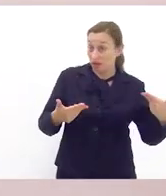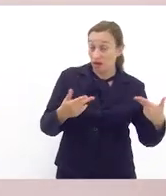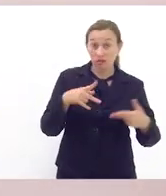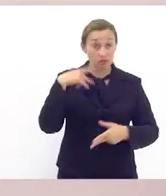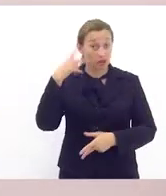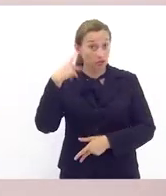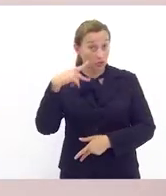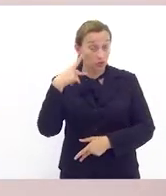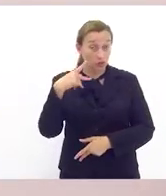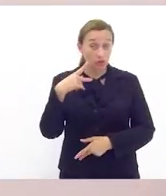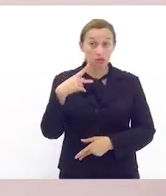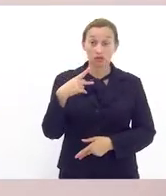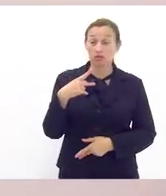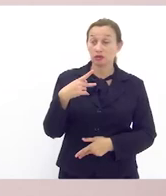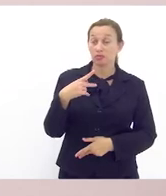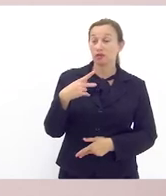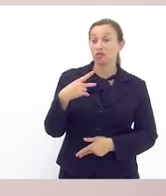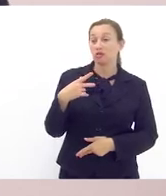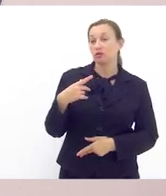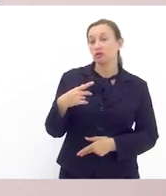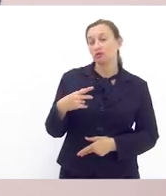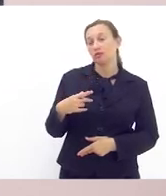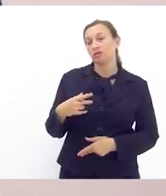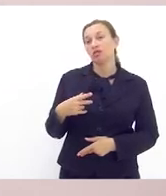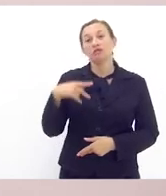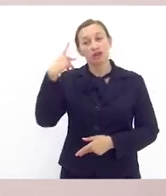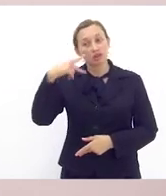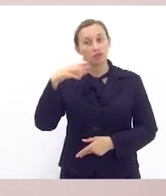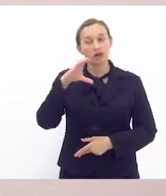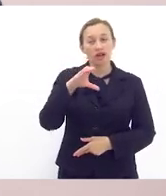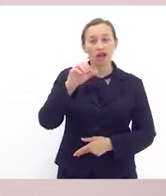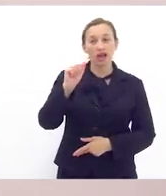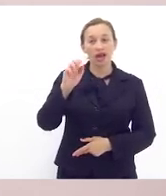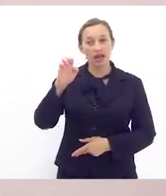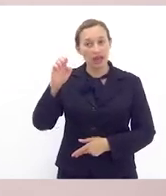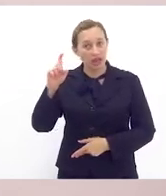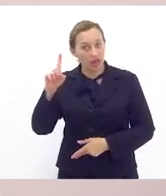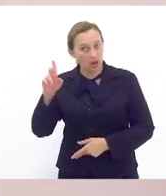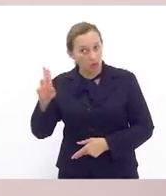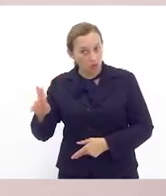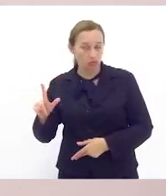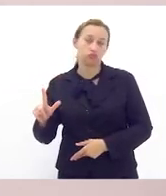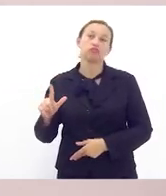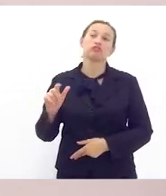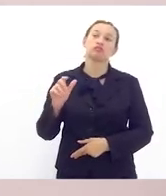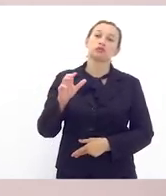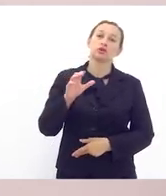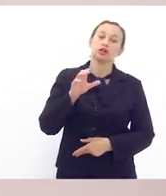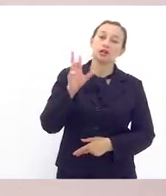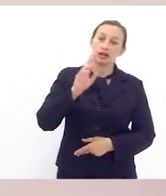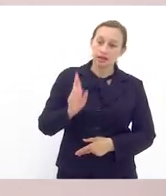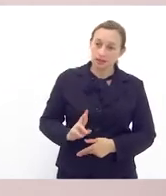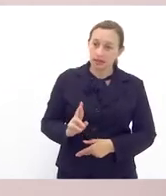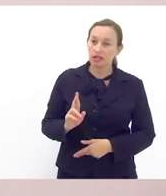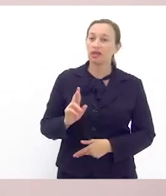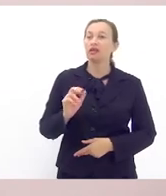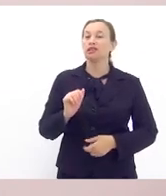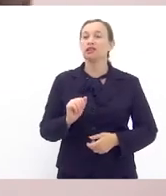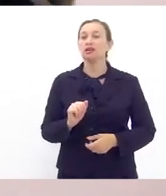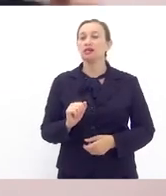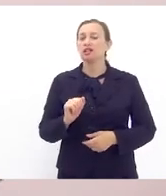parlamentares da nossa região como Vereador Kael de Rezende João Márcio de Itatiaia William de Quatis